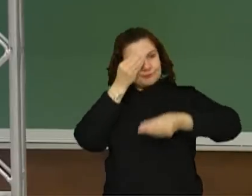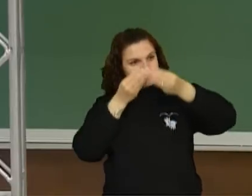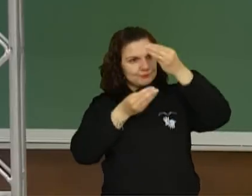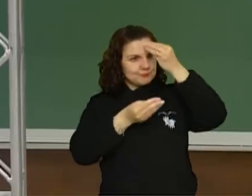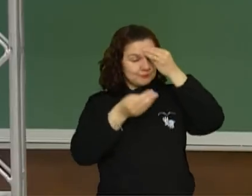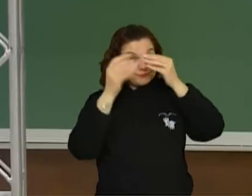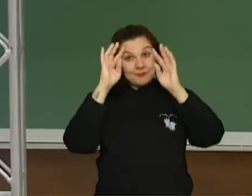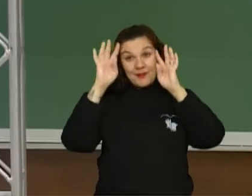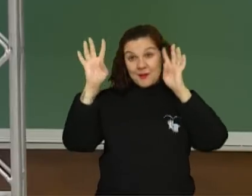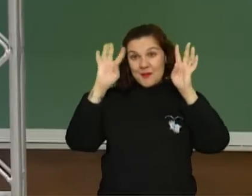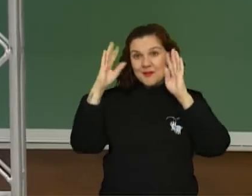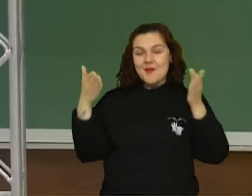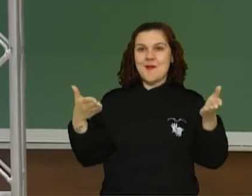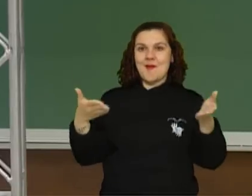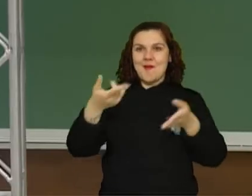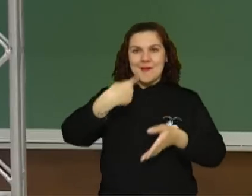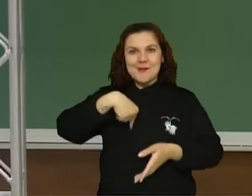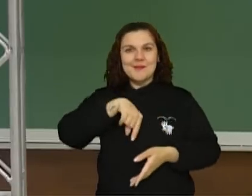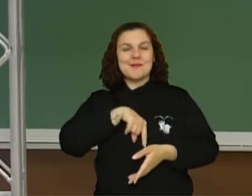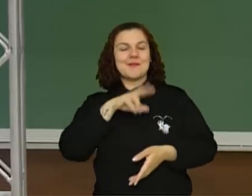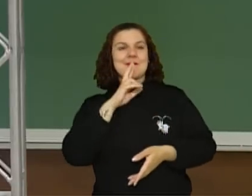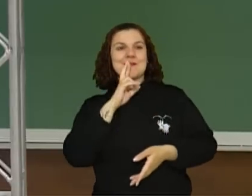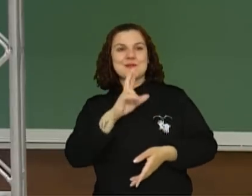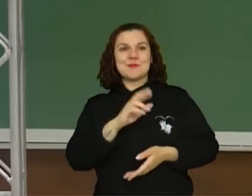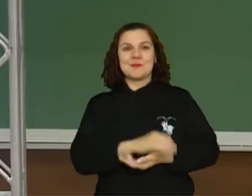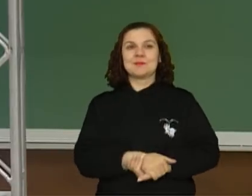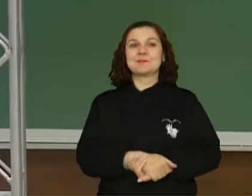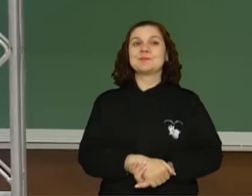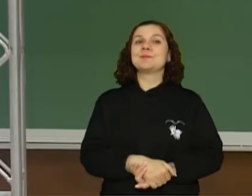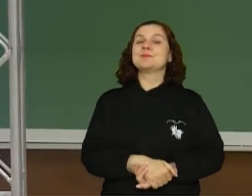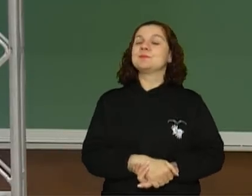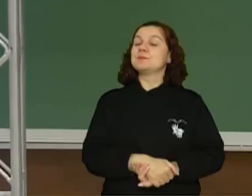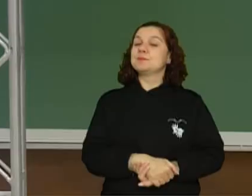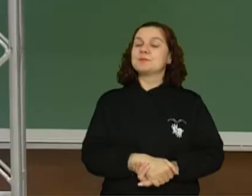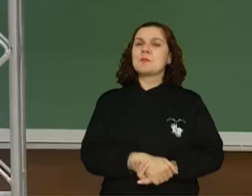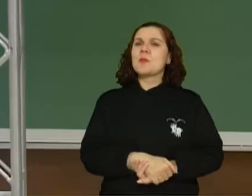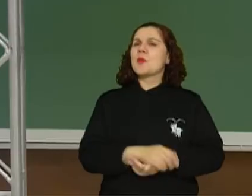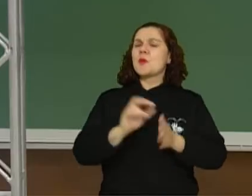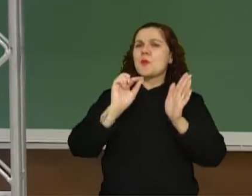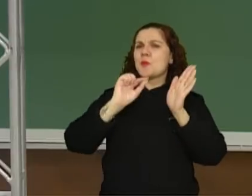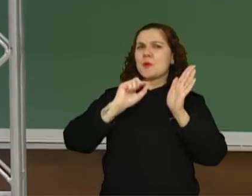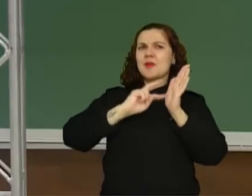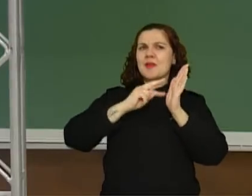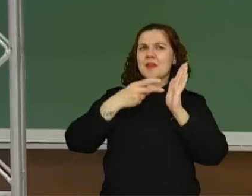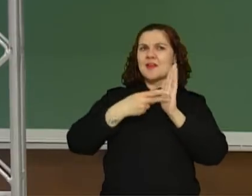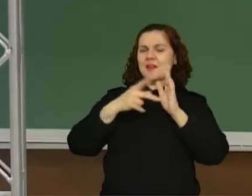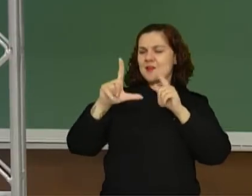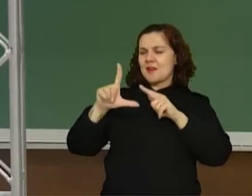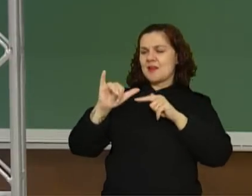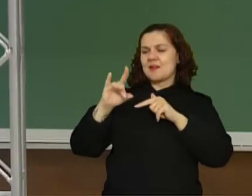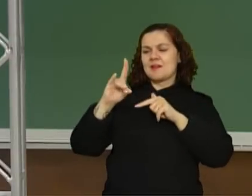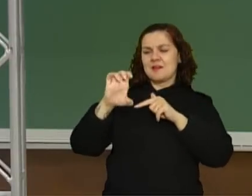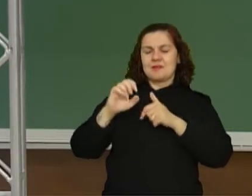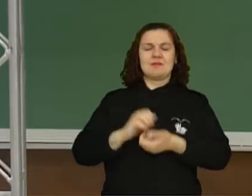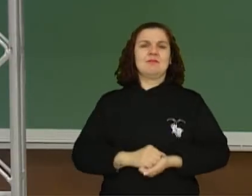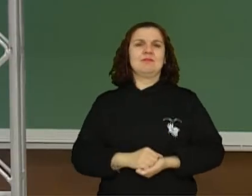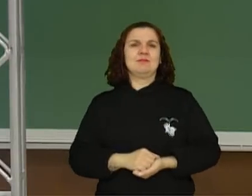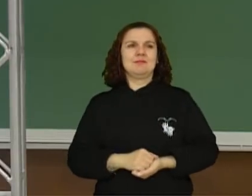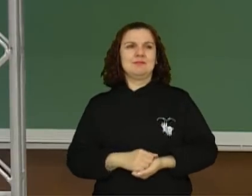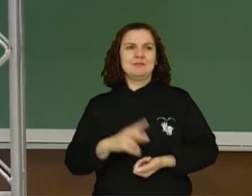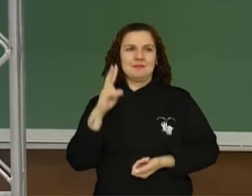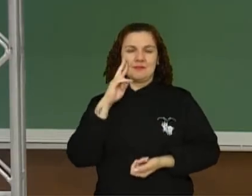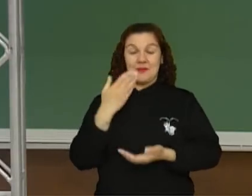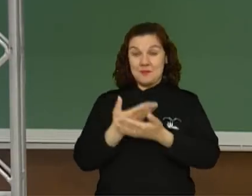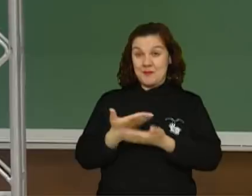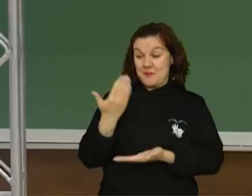na mente. Então a gente consegue ali responder o que está sendo pedido para nós. Então lá, o que é lead? Lembra da